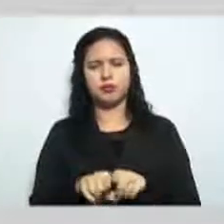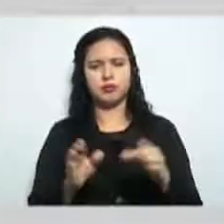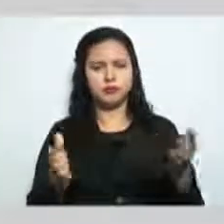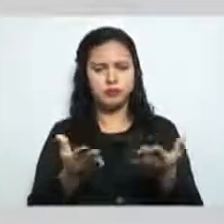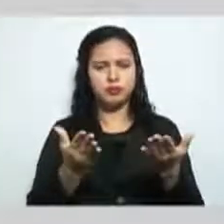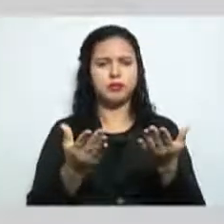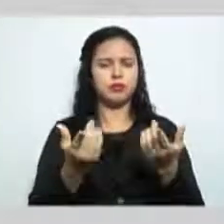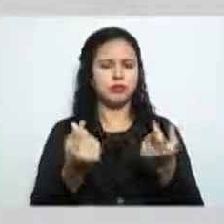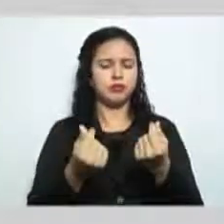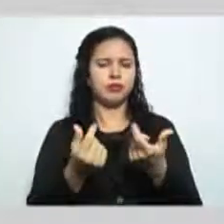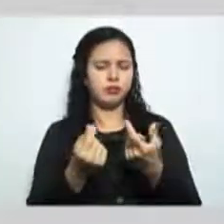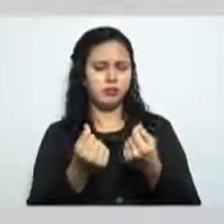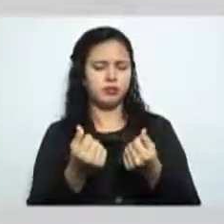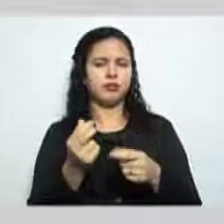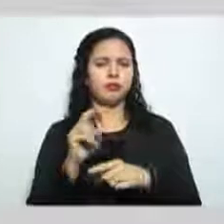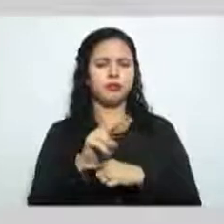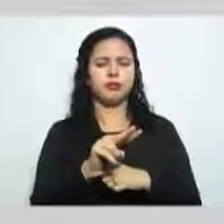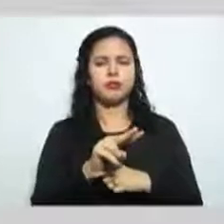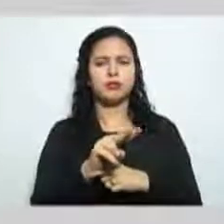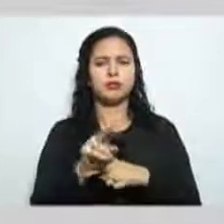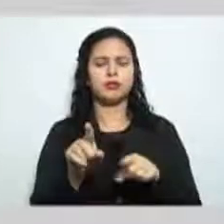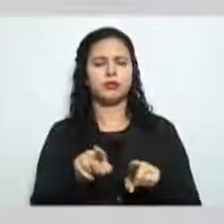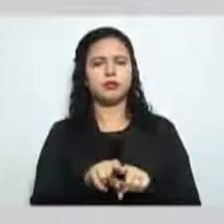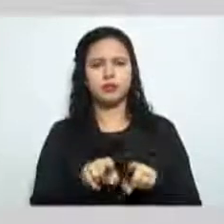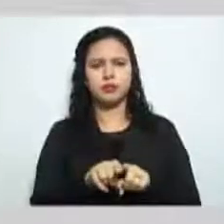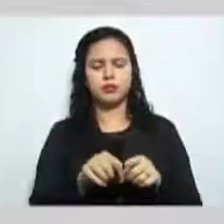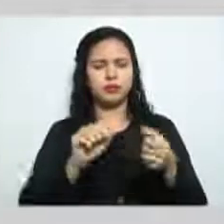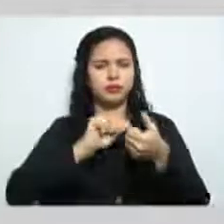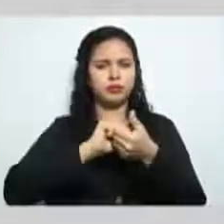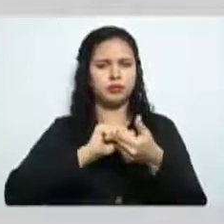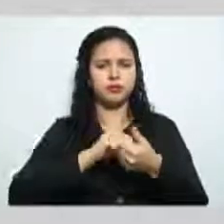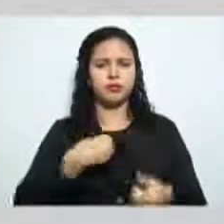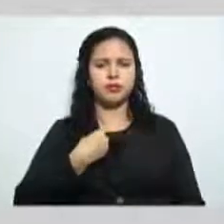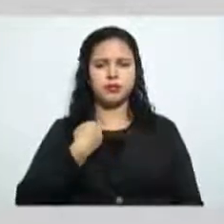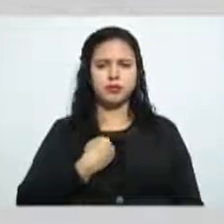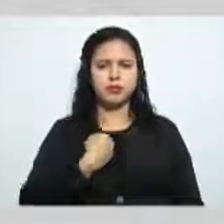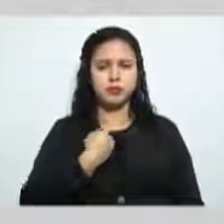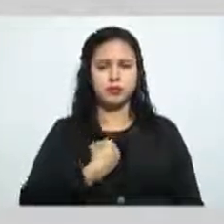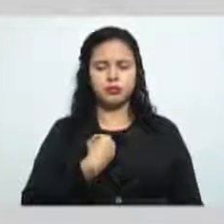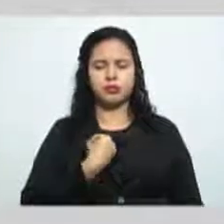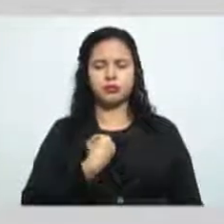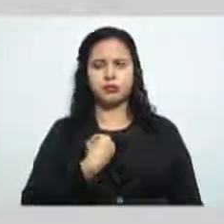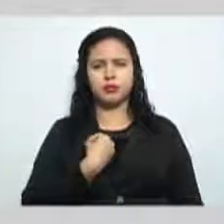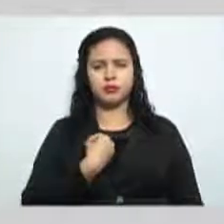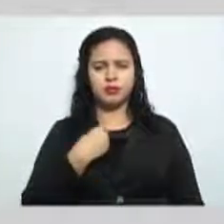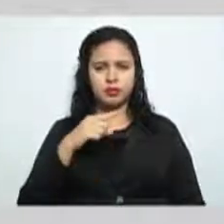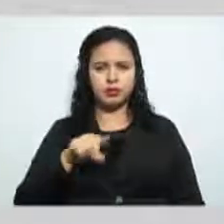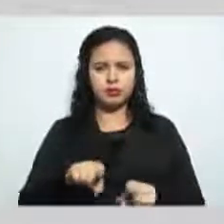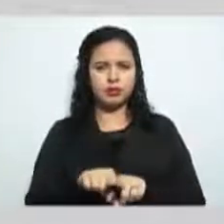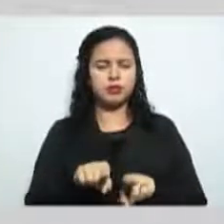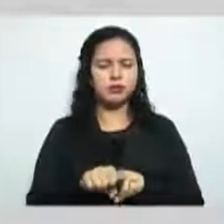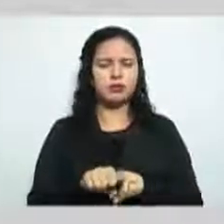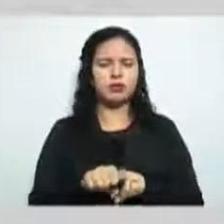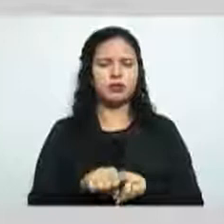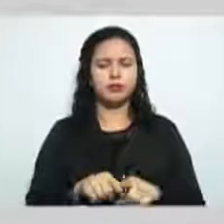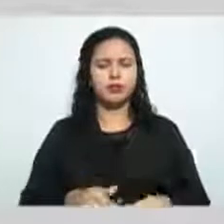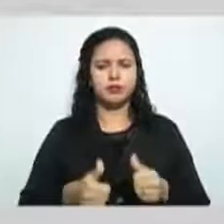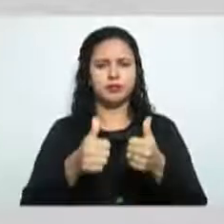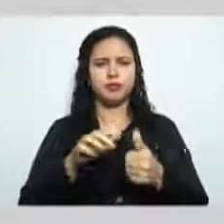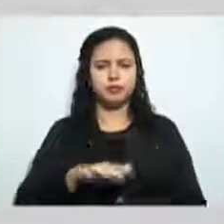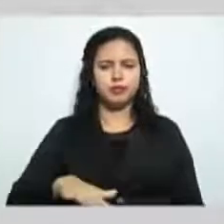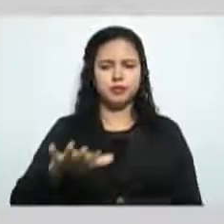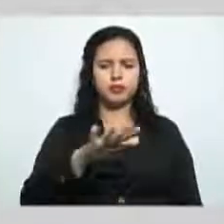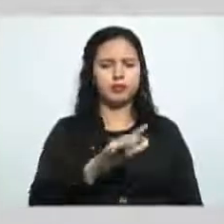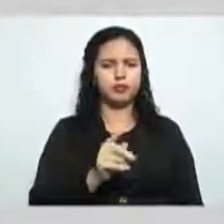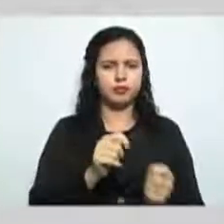de investimentos, de qualidade de vida para a população e de melhora no ambiente de